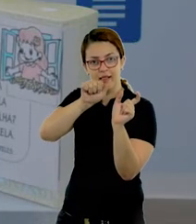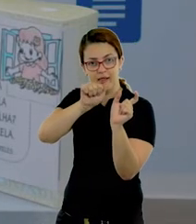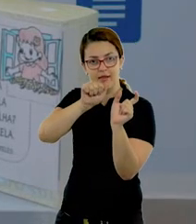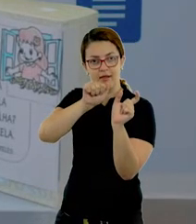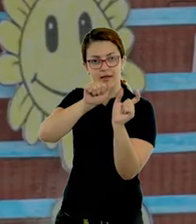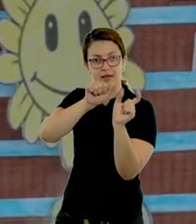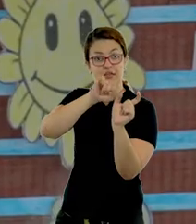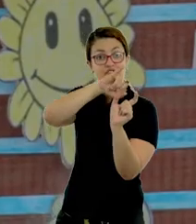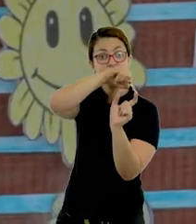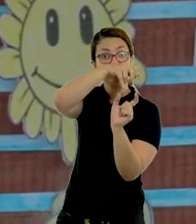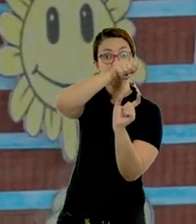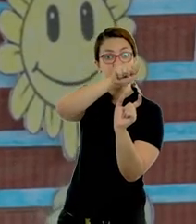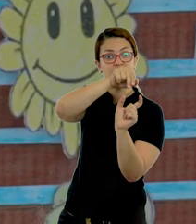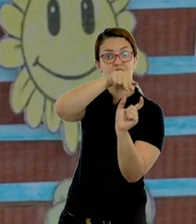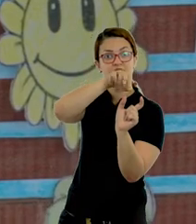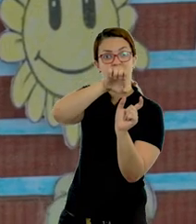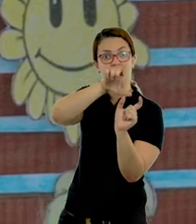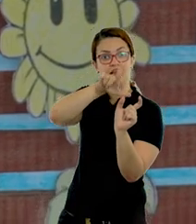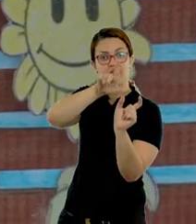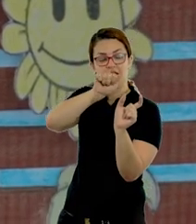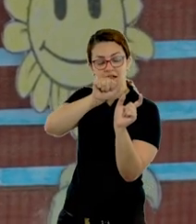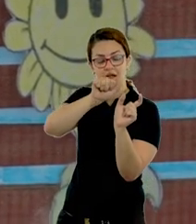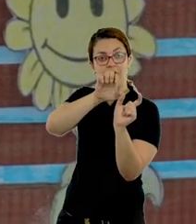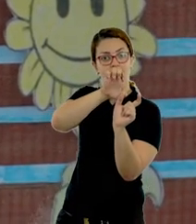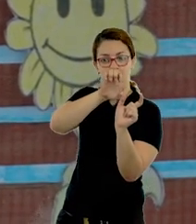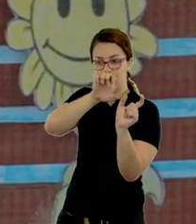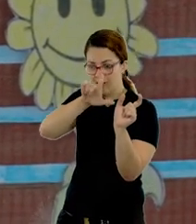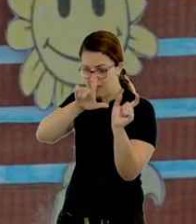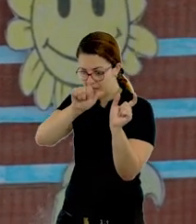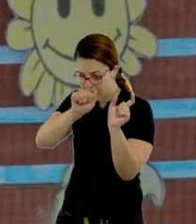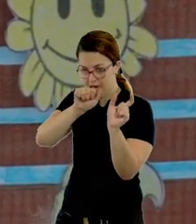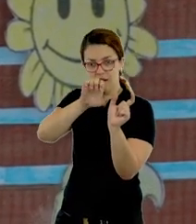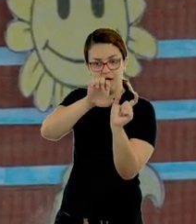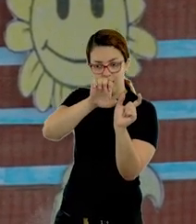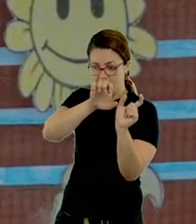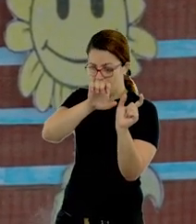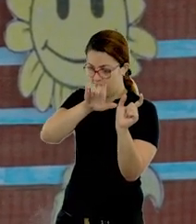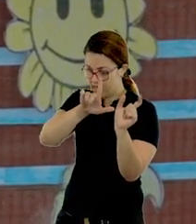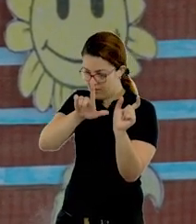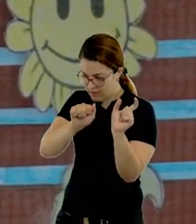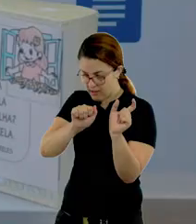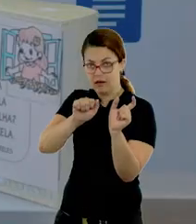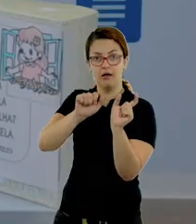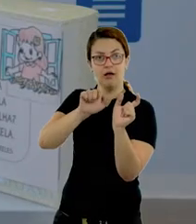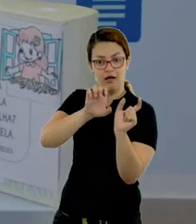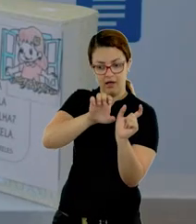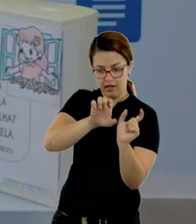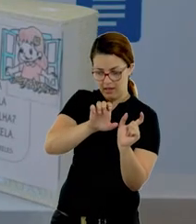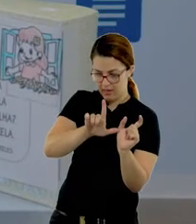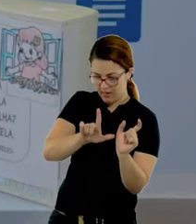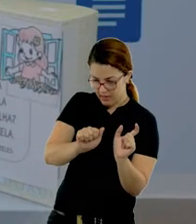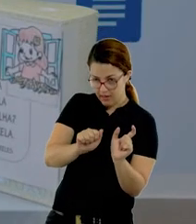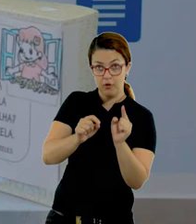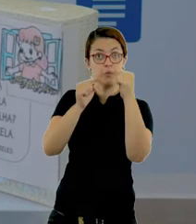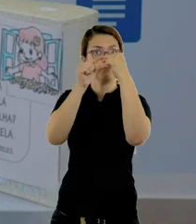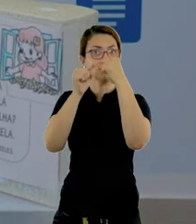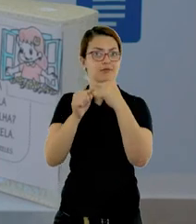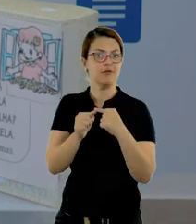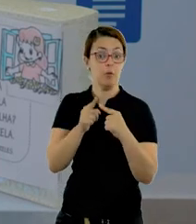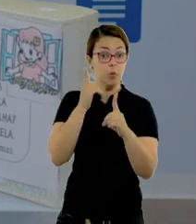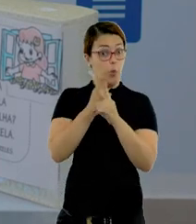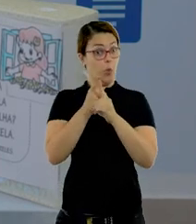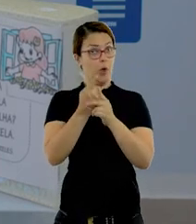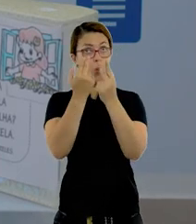Arabella e janela. Entendeu? Ela vai, a rima no final de todas as palavras, e vai